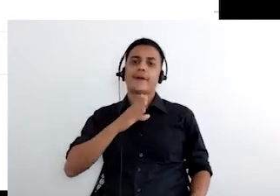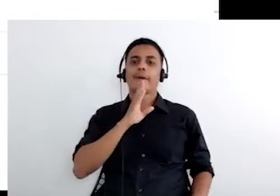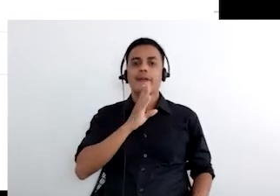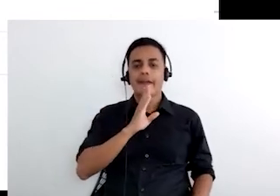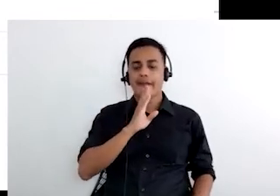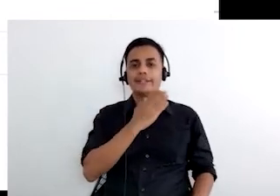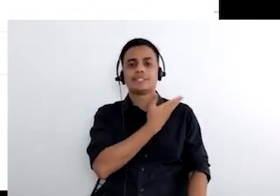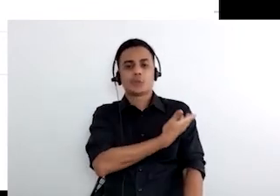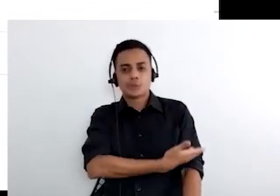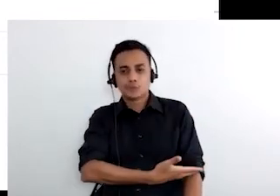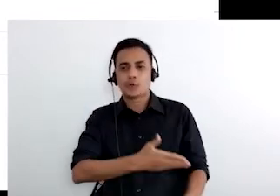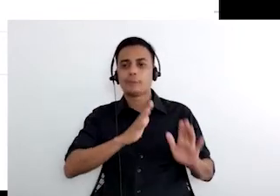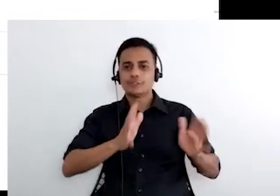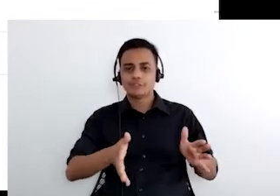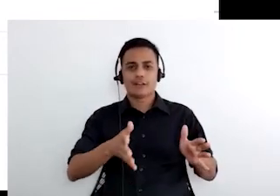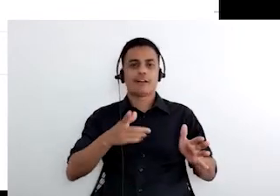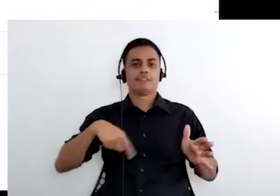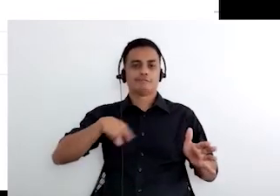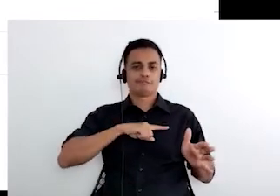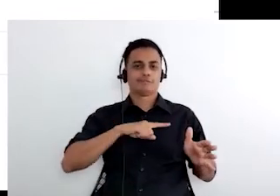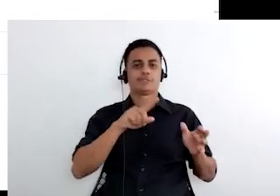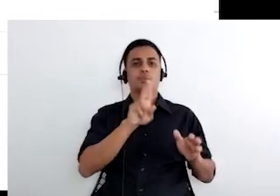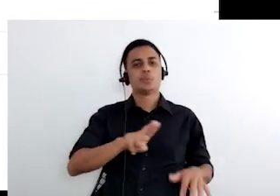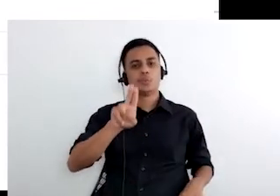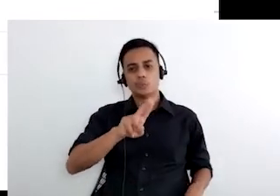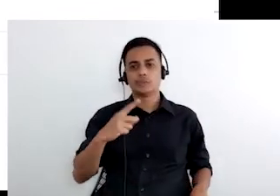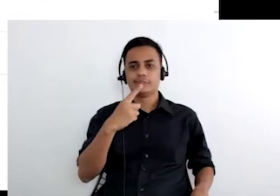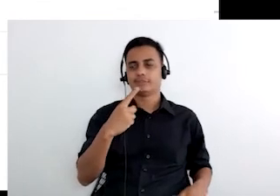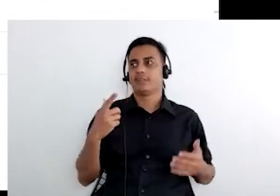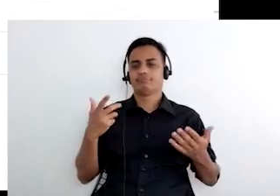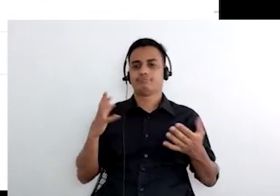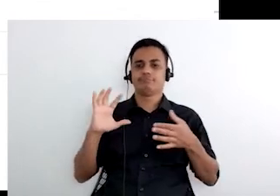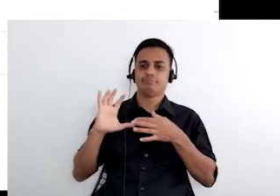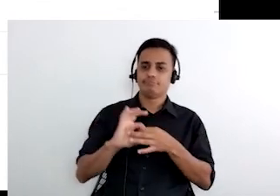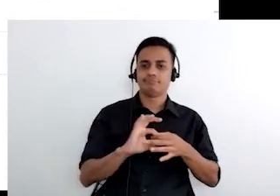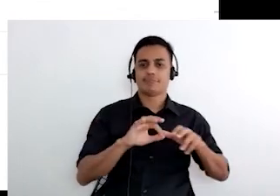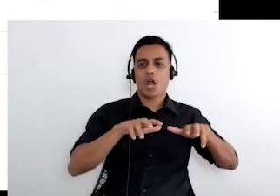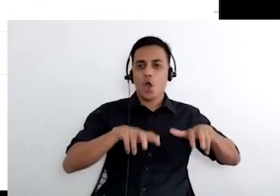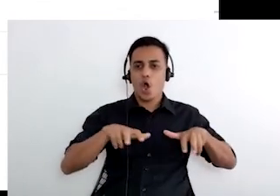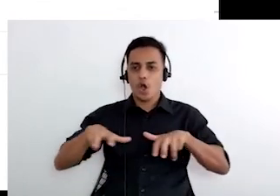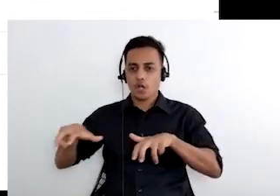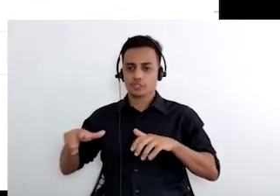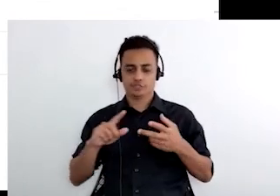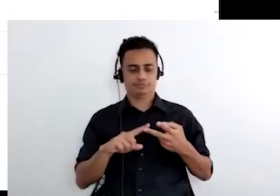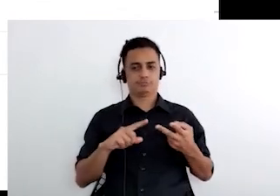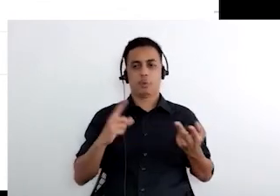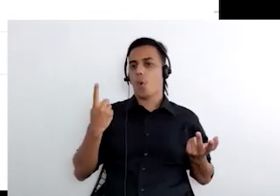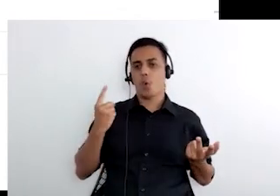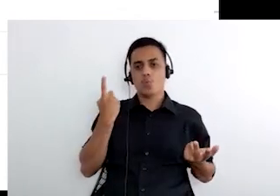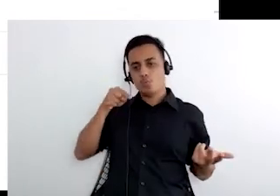gente coloca aqui para tocar um acorde, quando a gente coloca aqui para tocar uma nota avulsa, a gente pode